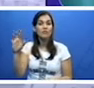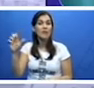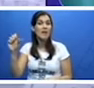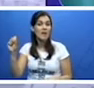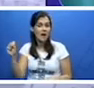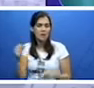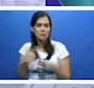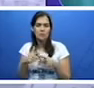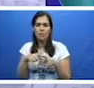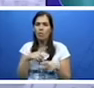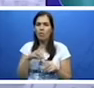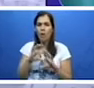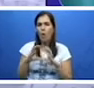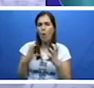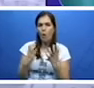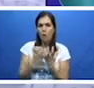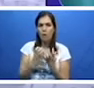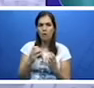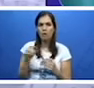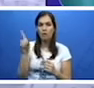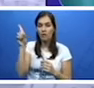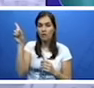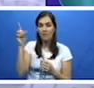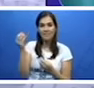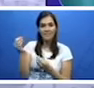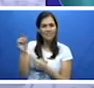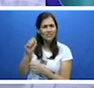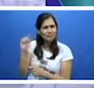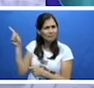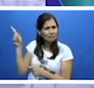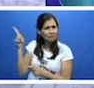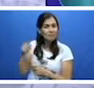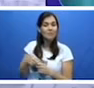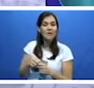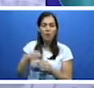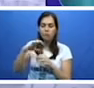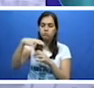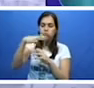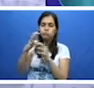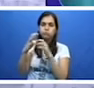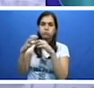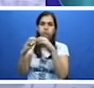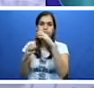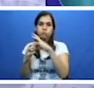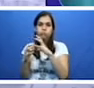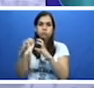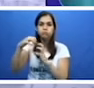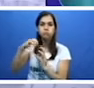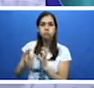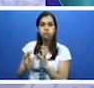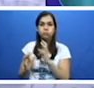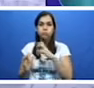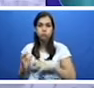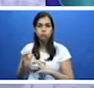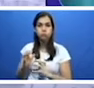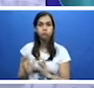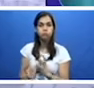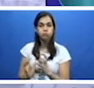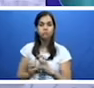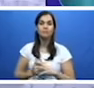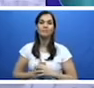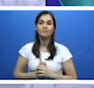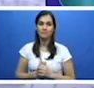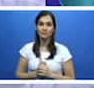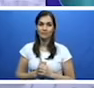cone ou estróbilo que essa aqui porque tem um formato semelhante a uma figura geométrica da geometria espacial